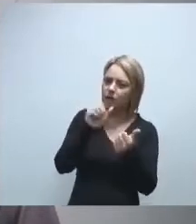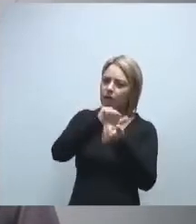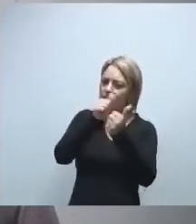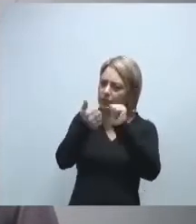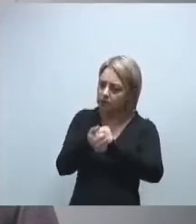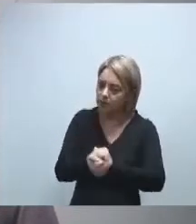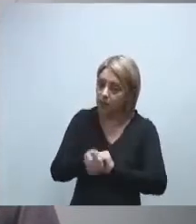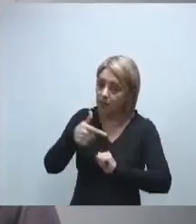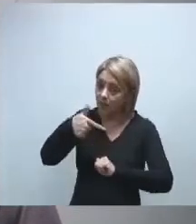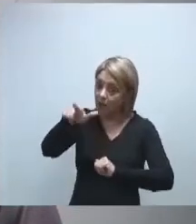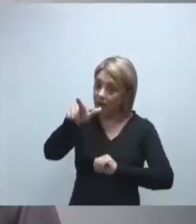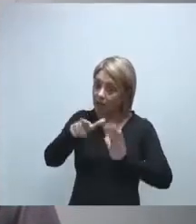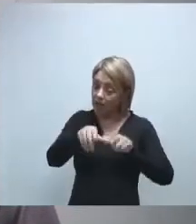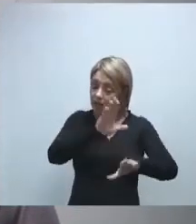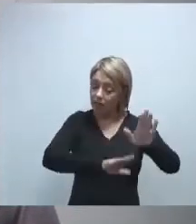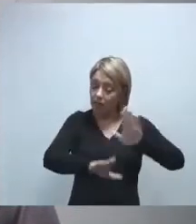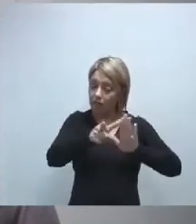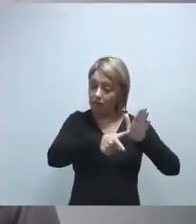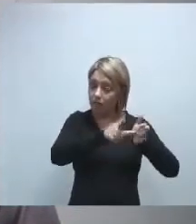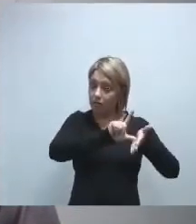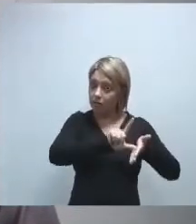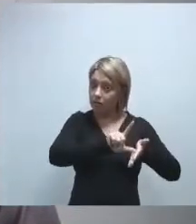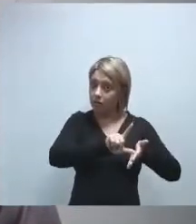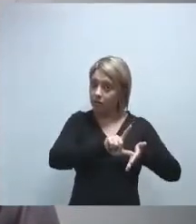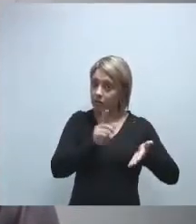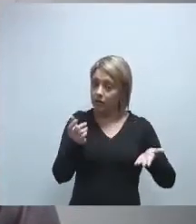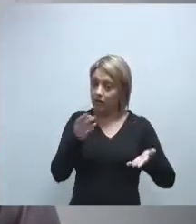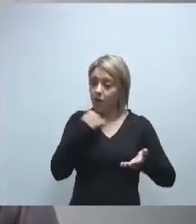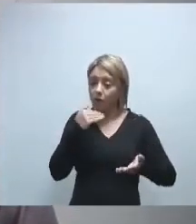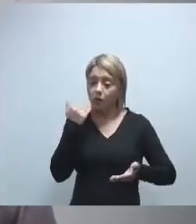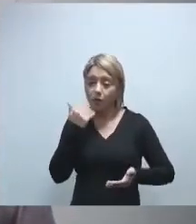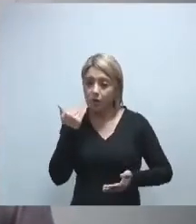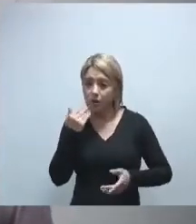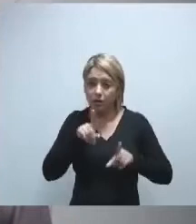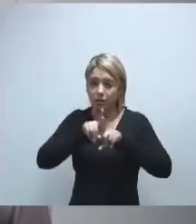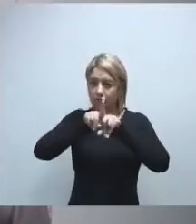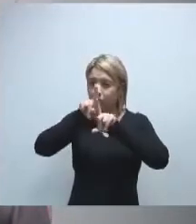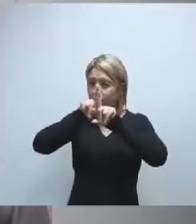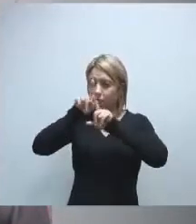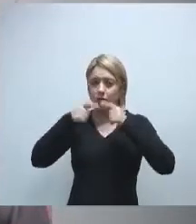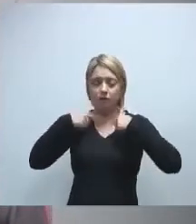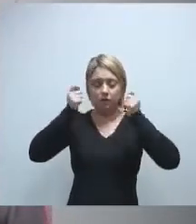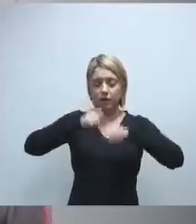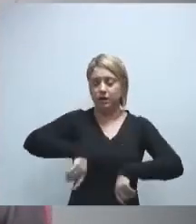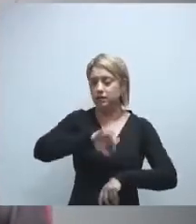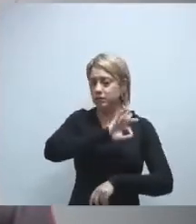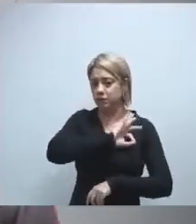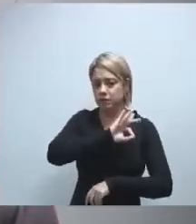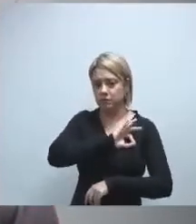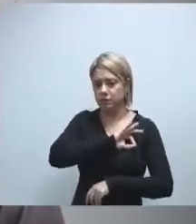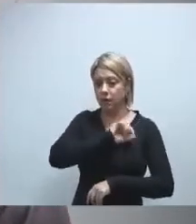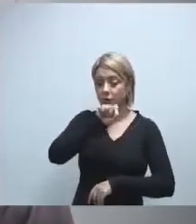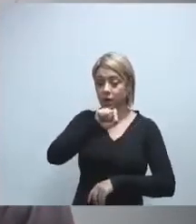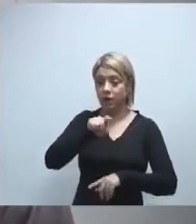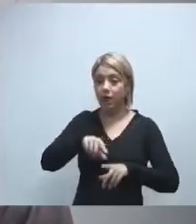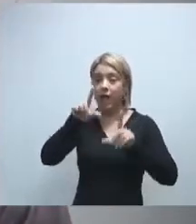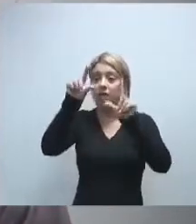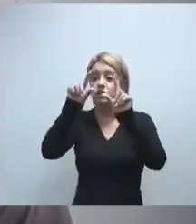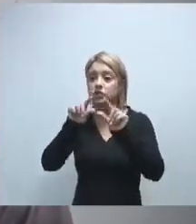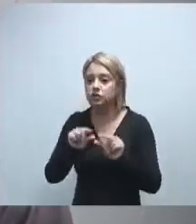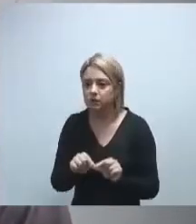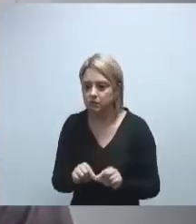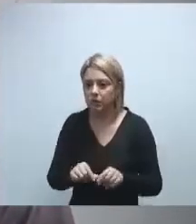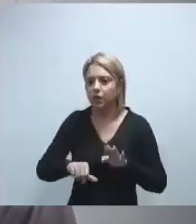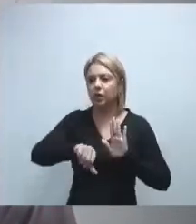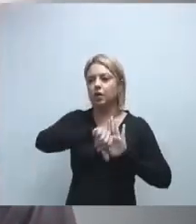além da prevenção e homicídio não mede a eficiência da polícia o que mede ea diminuição de